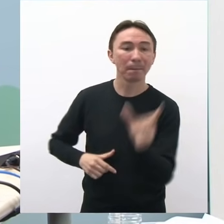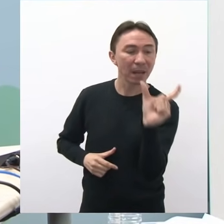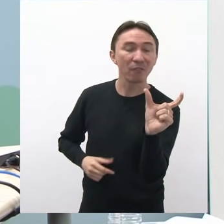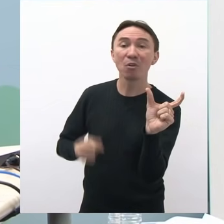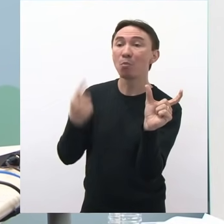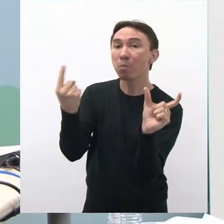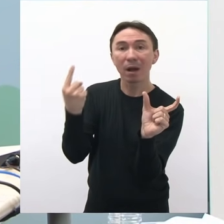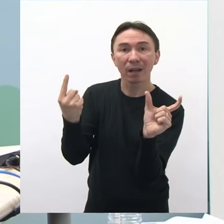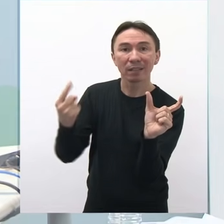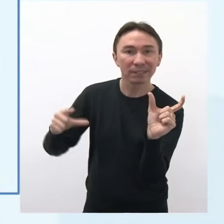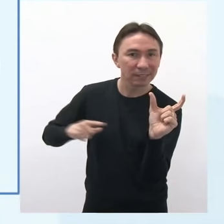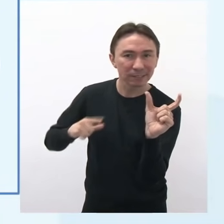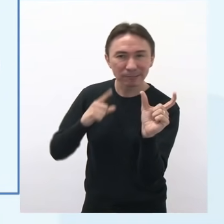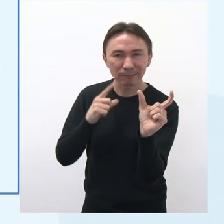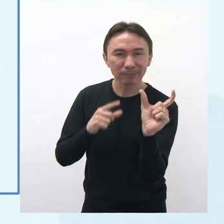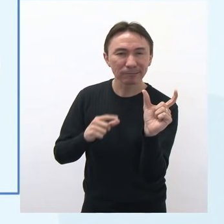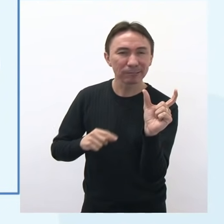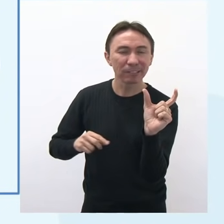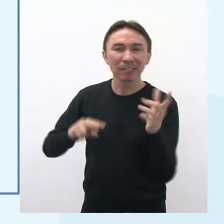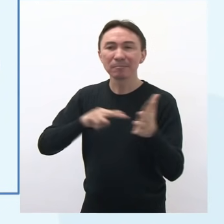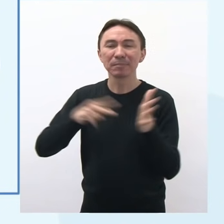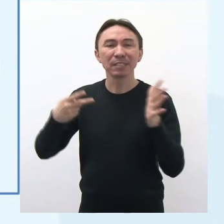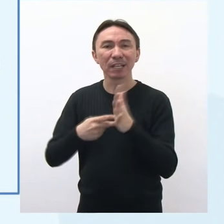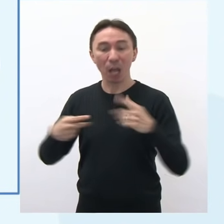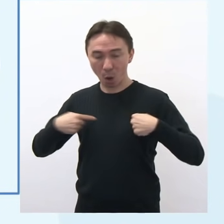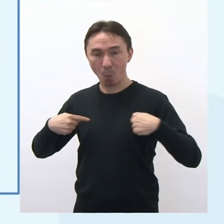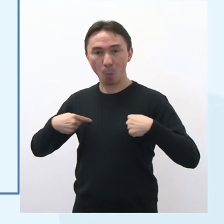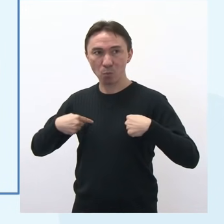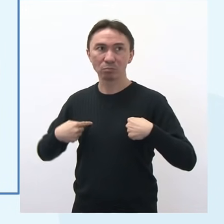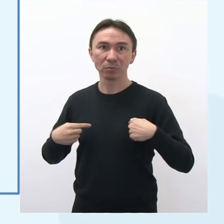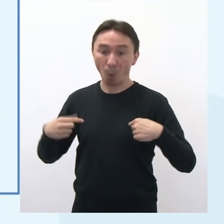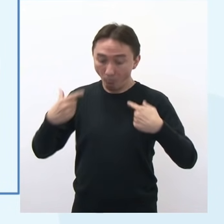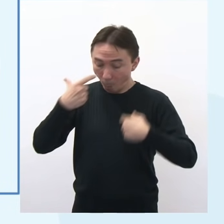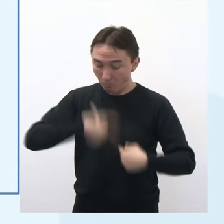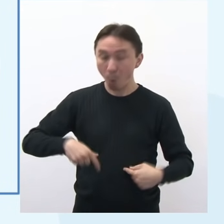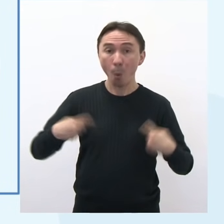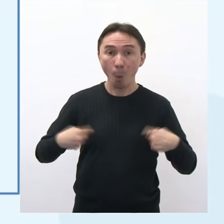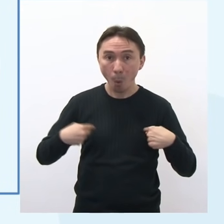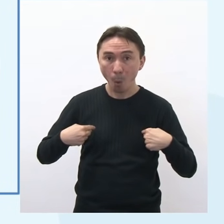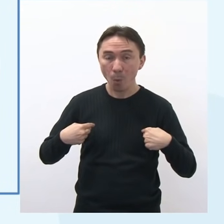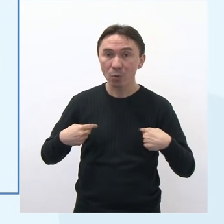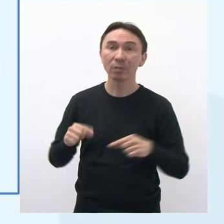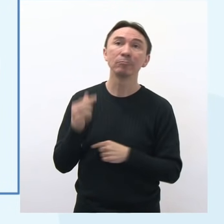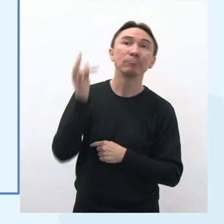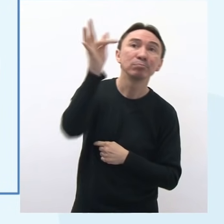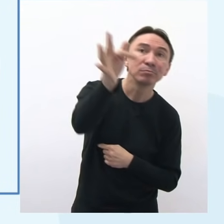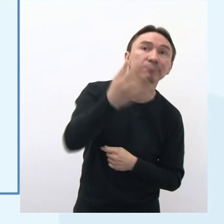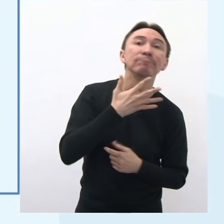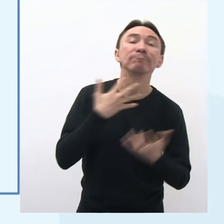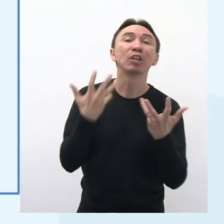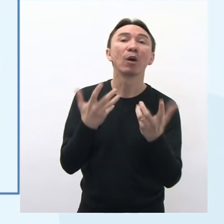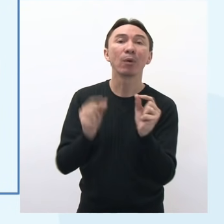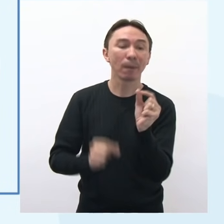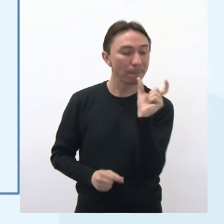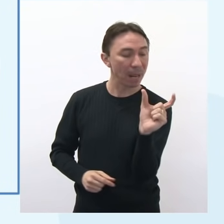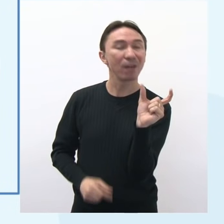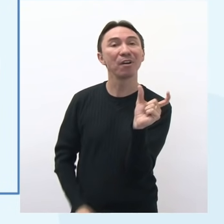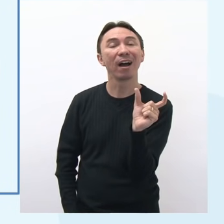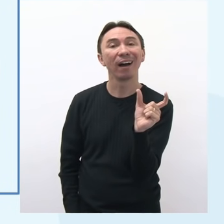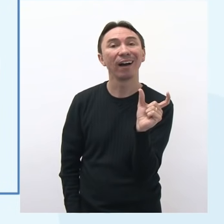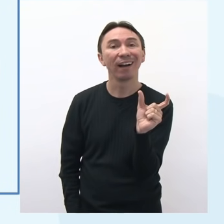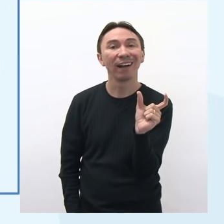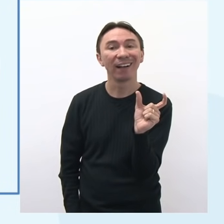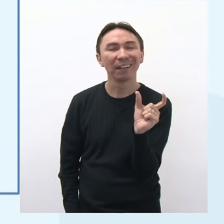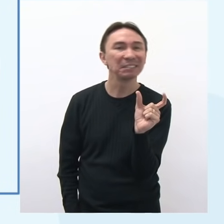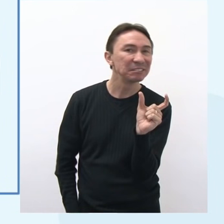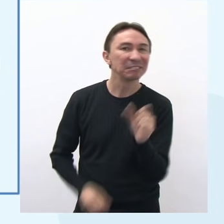quem sou e quem quero ser. Vamos ver. Quem será o primeiro ou a primeira?